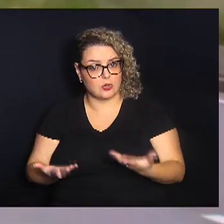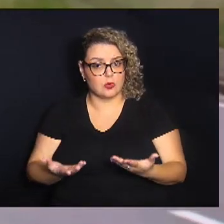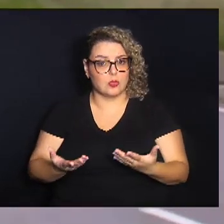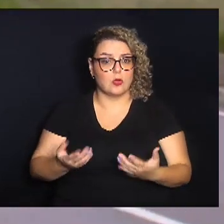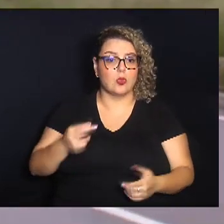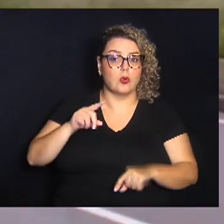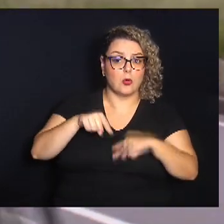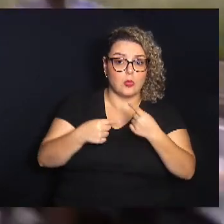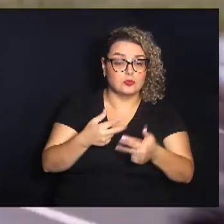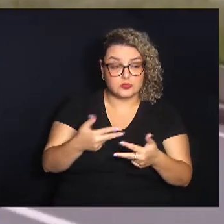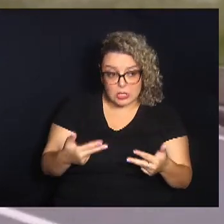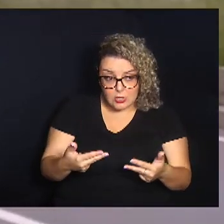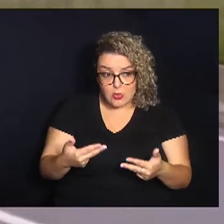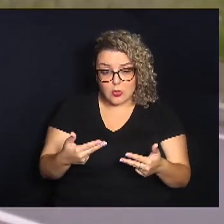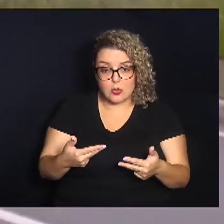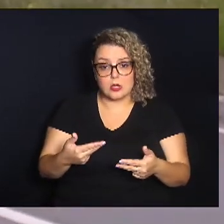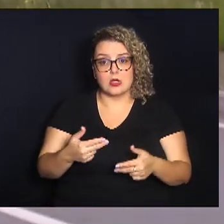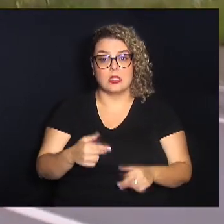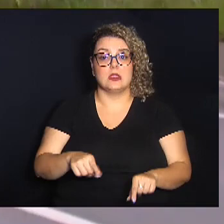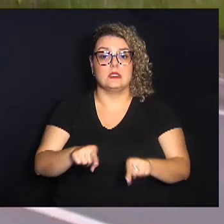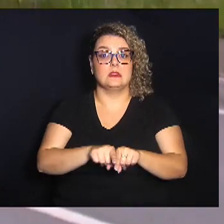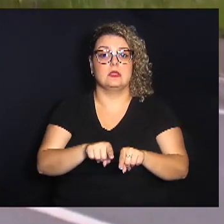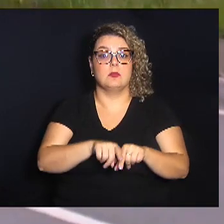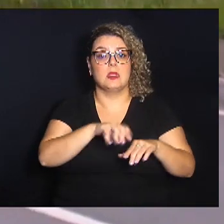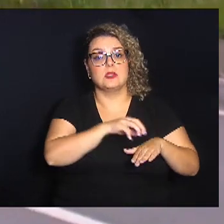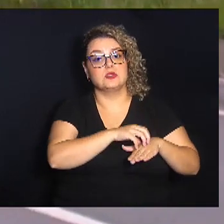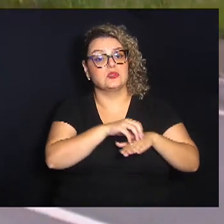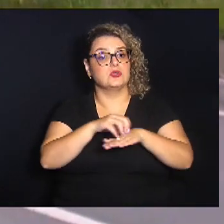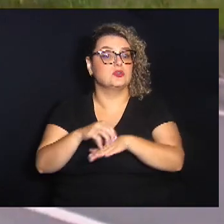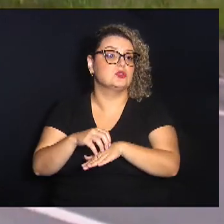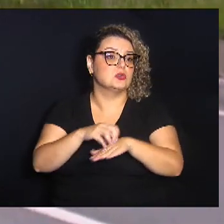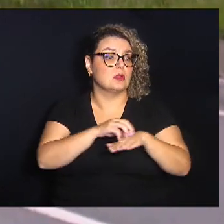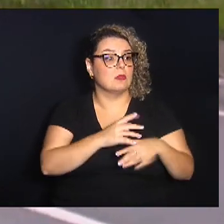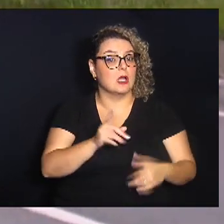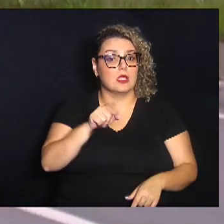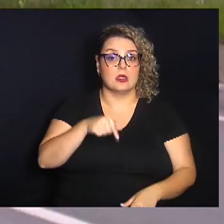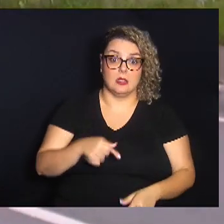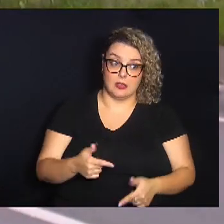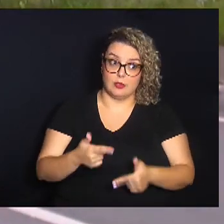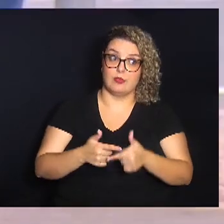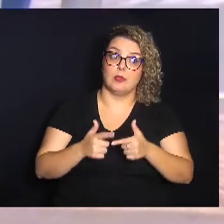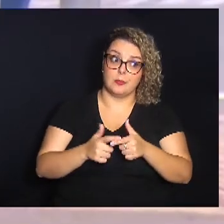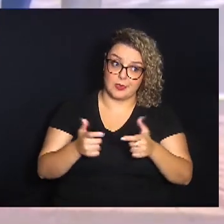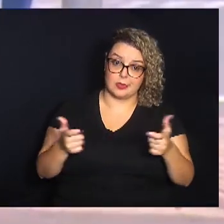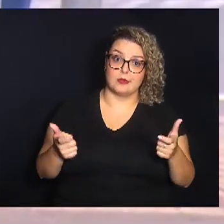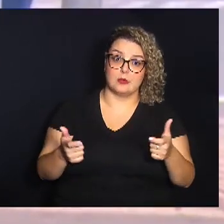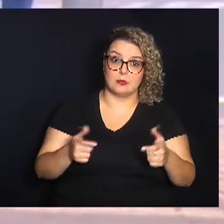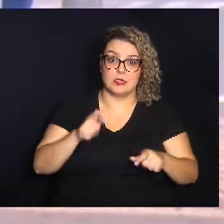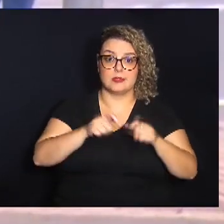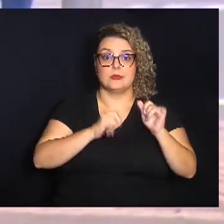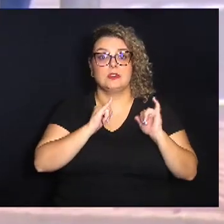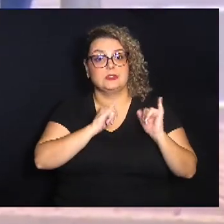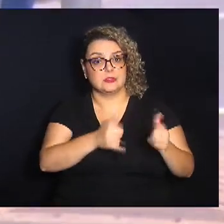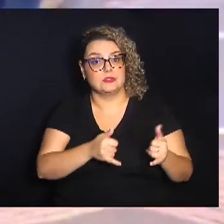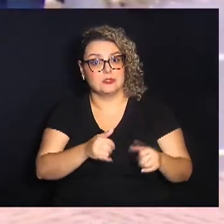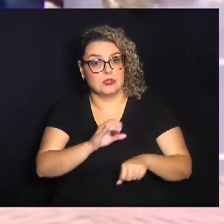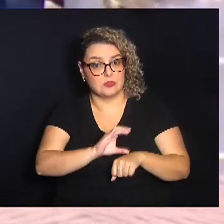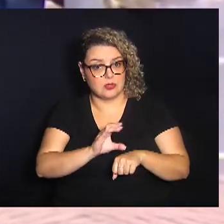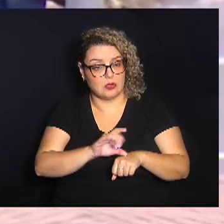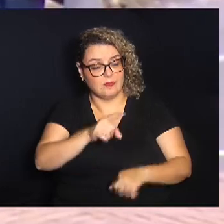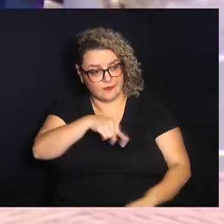Outra coisa, questão de deslocamento, que também é um grande fator aí para as pessoas até abandonarem os cursos. Vocês